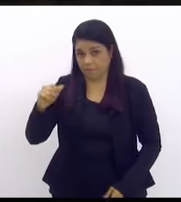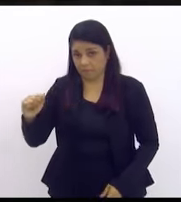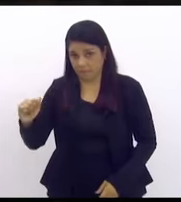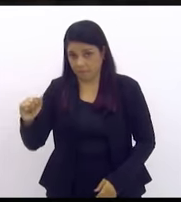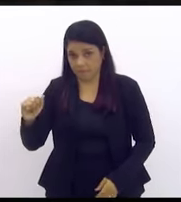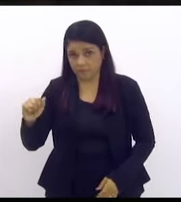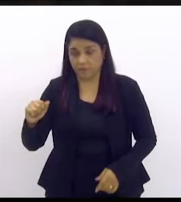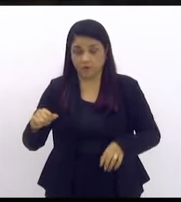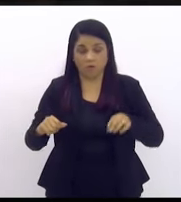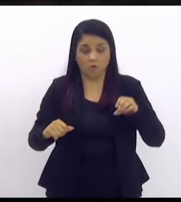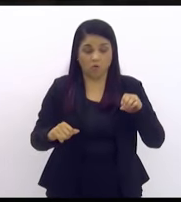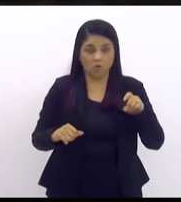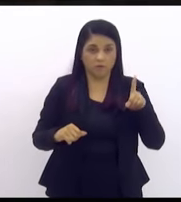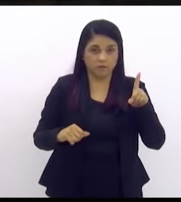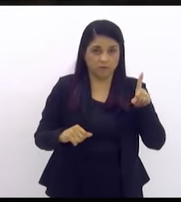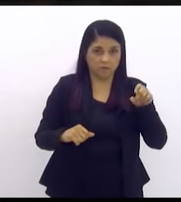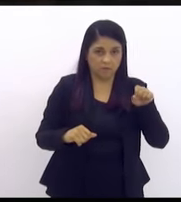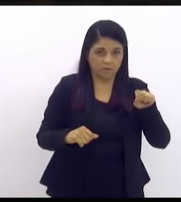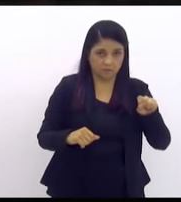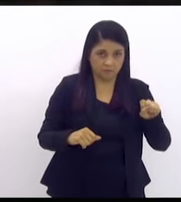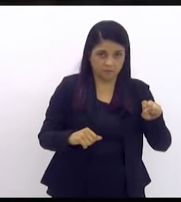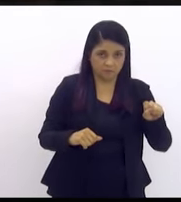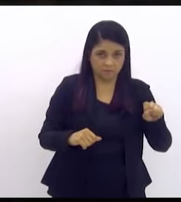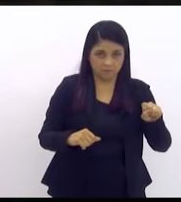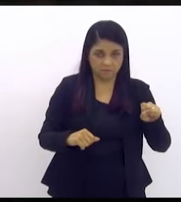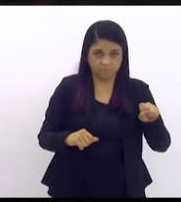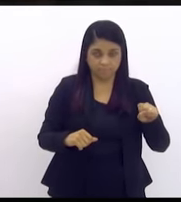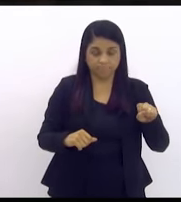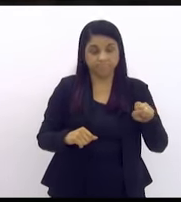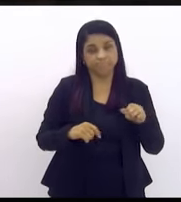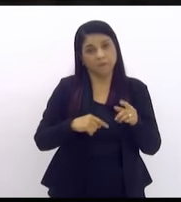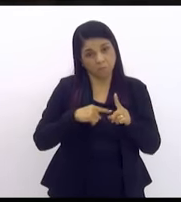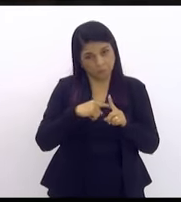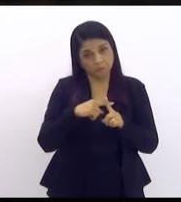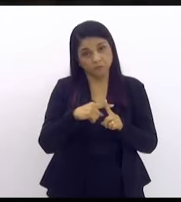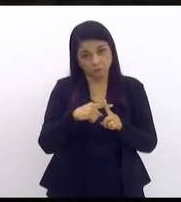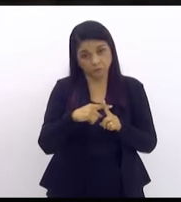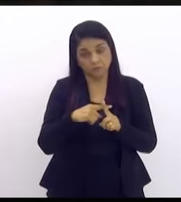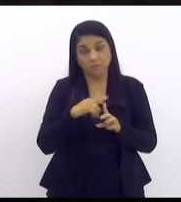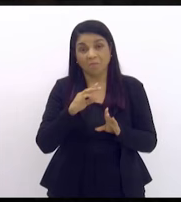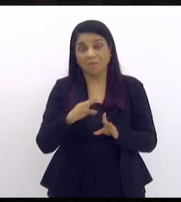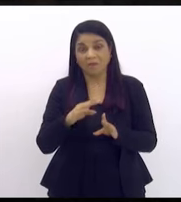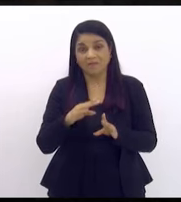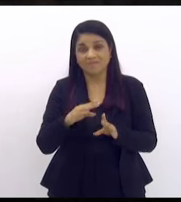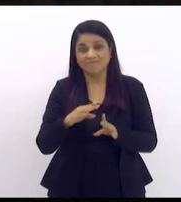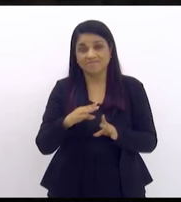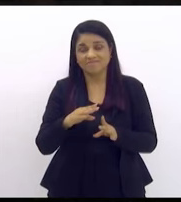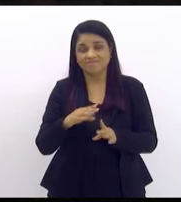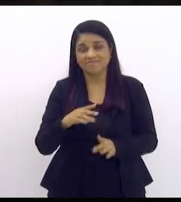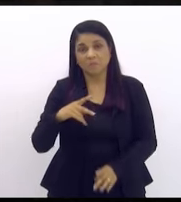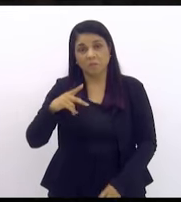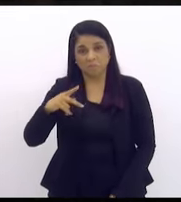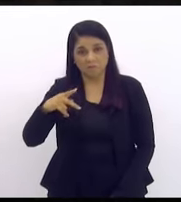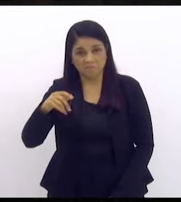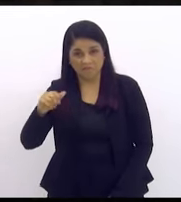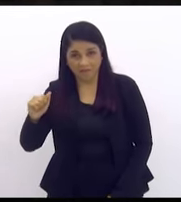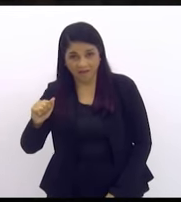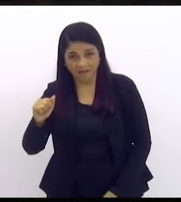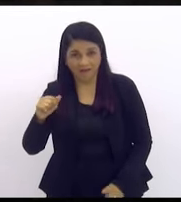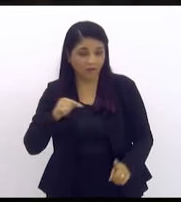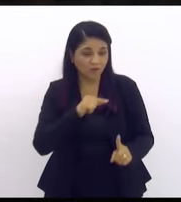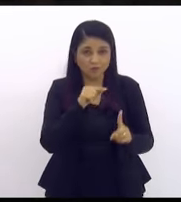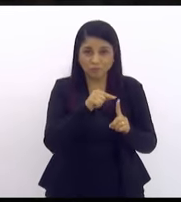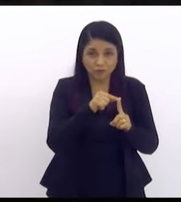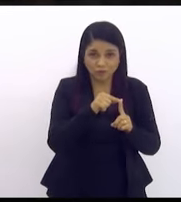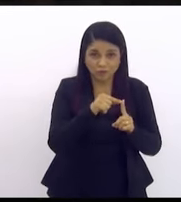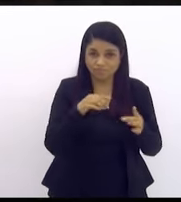às ODSs, né, que é um fato positivo, mas não liga os objetivos